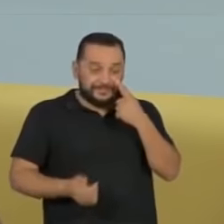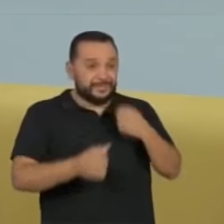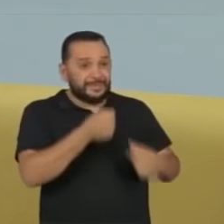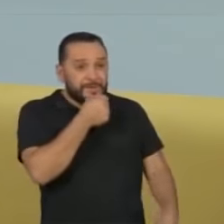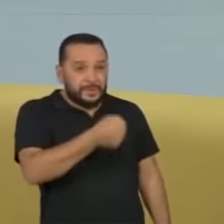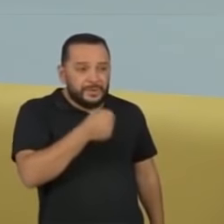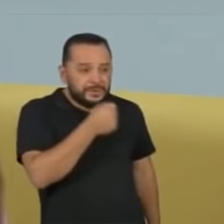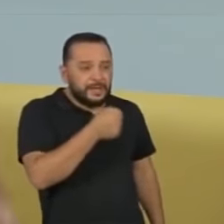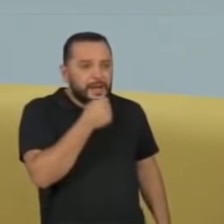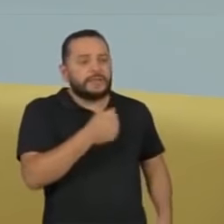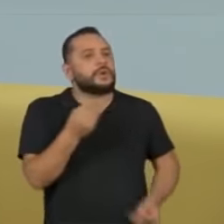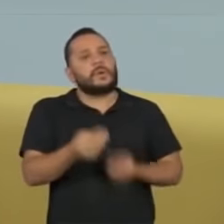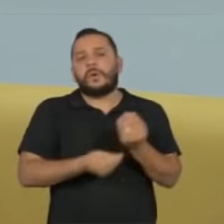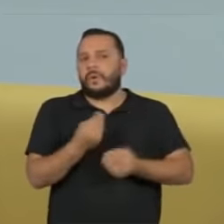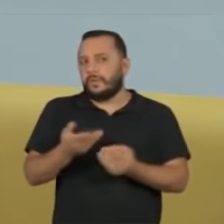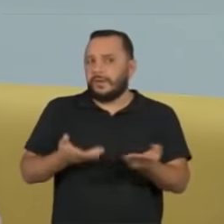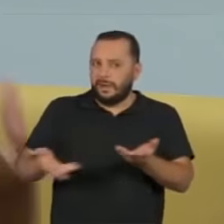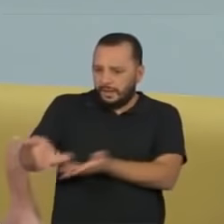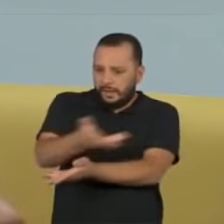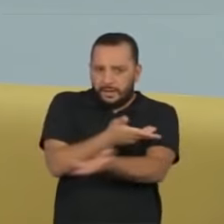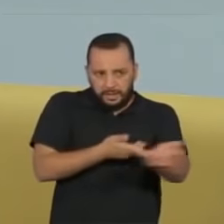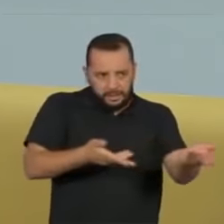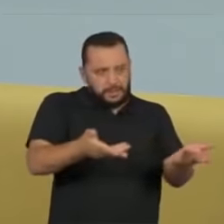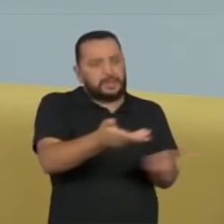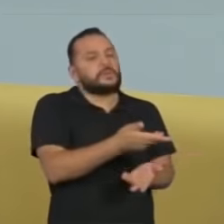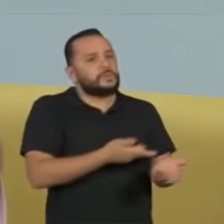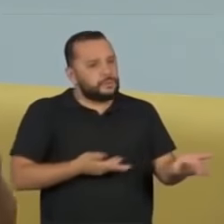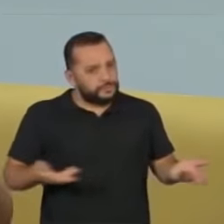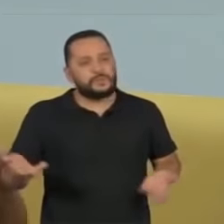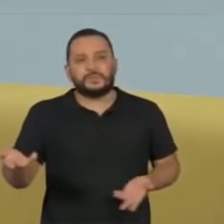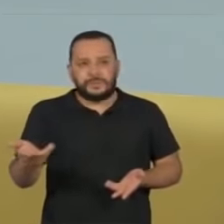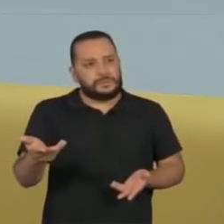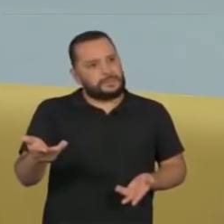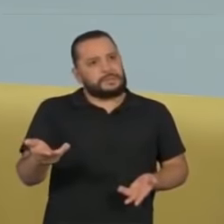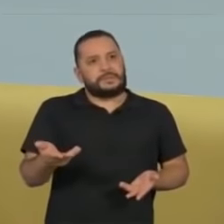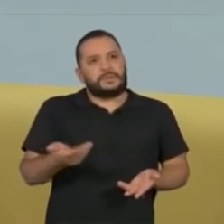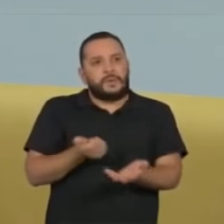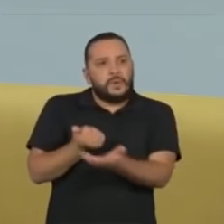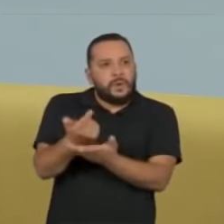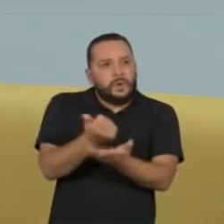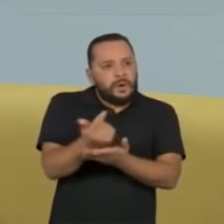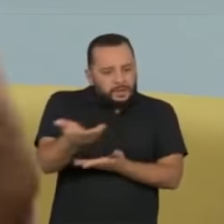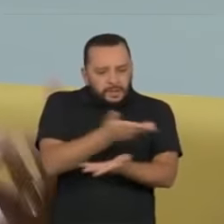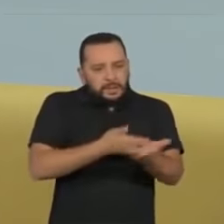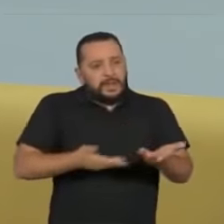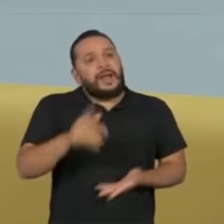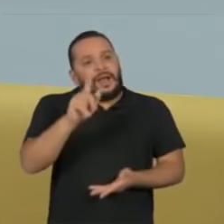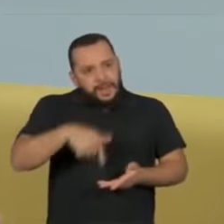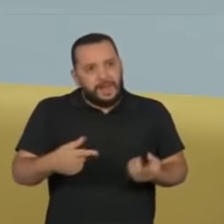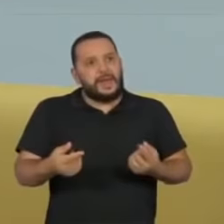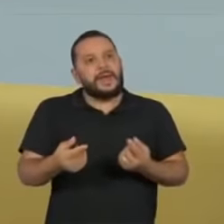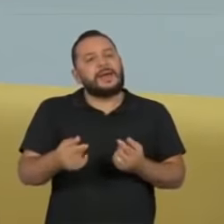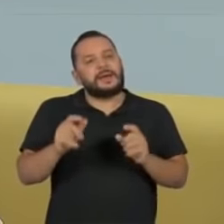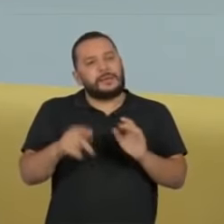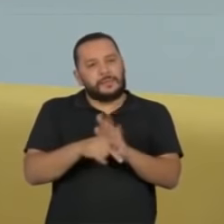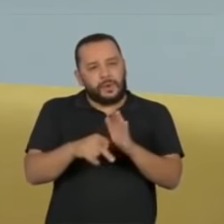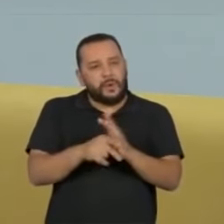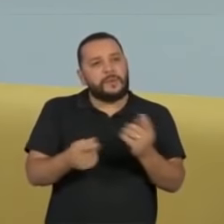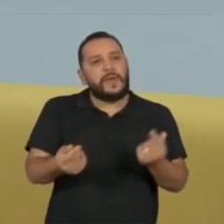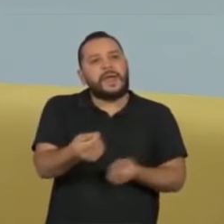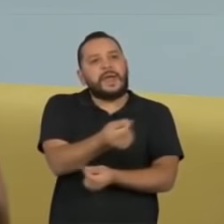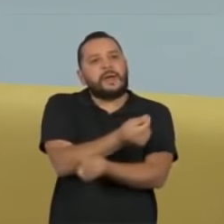formas, essas relações de troca, de consumo, elas estão todas baseadas na economia criativa, correto?